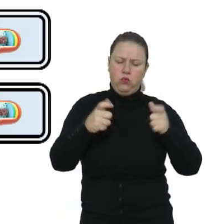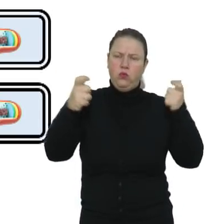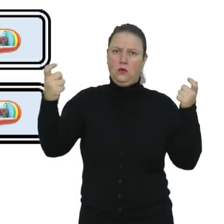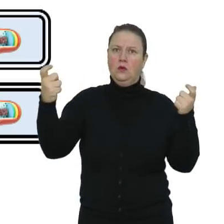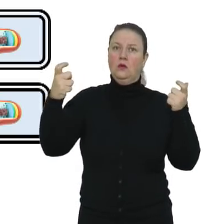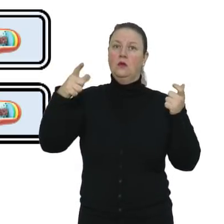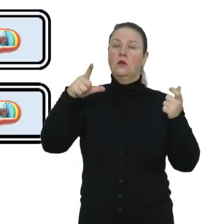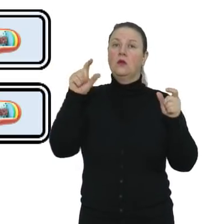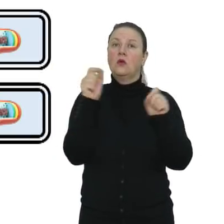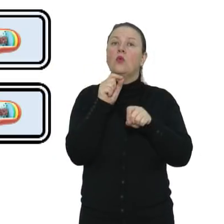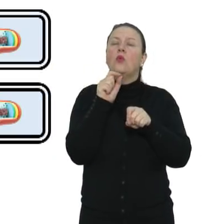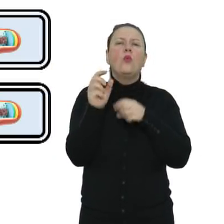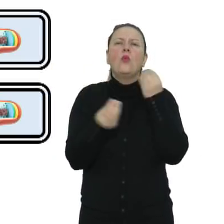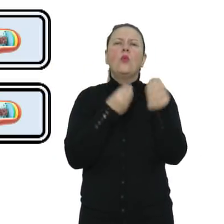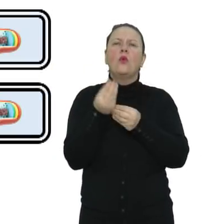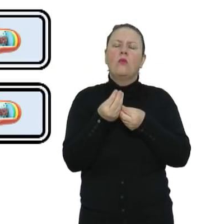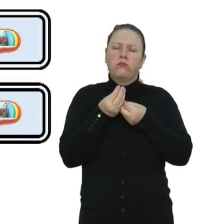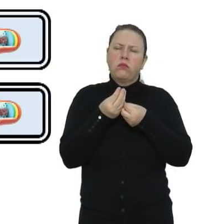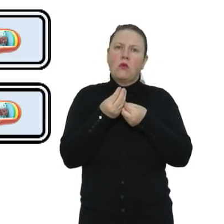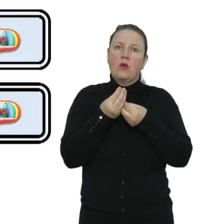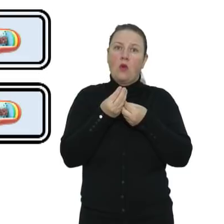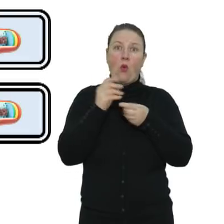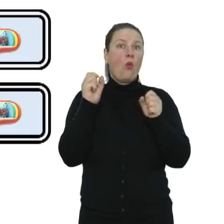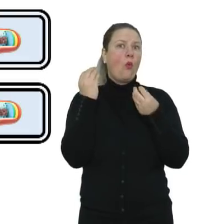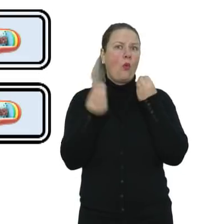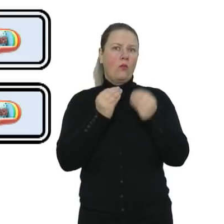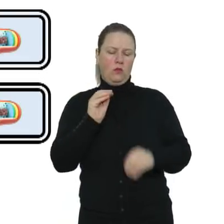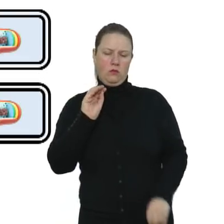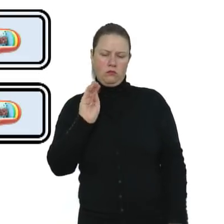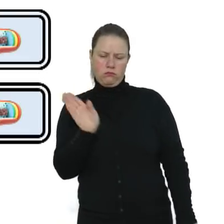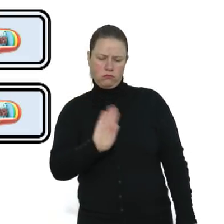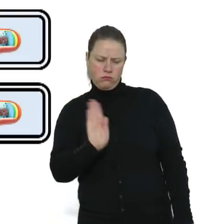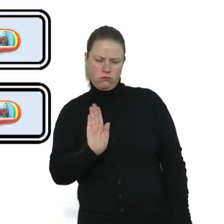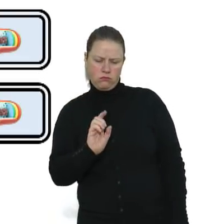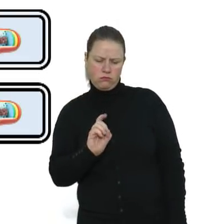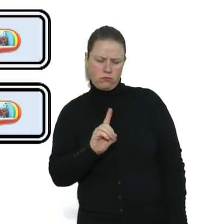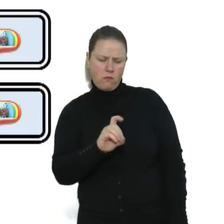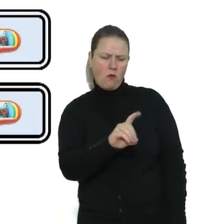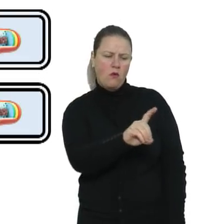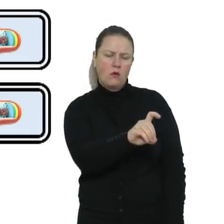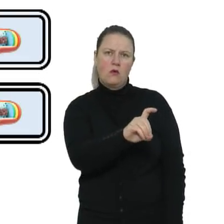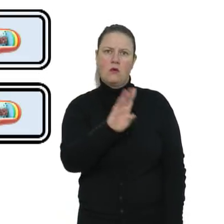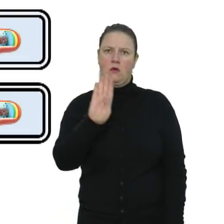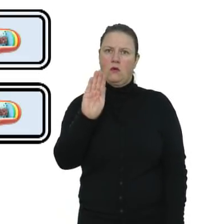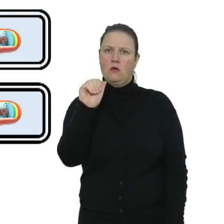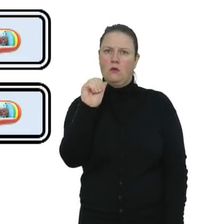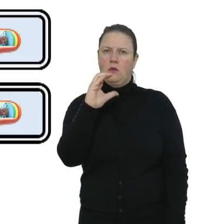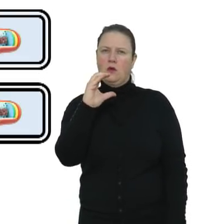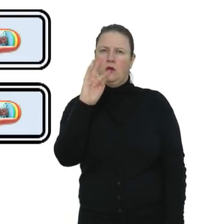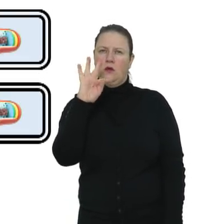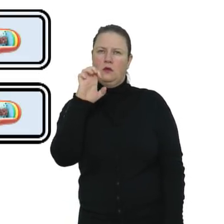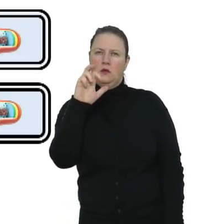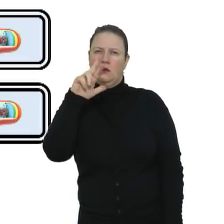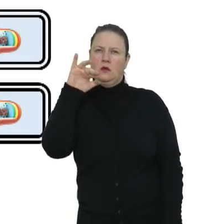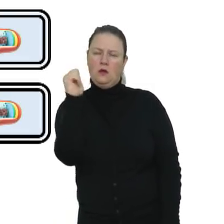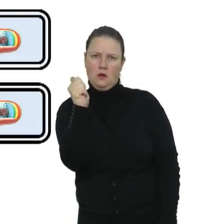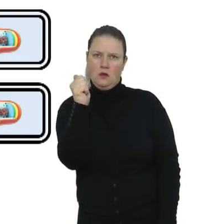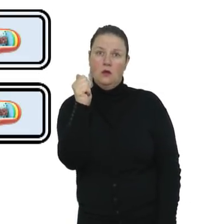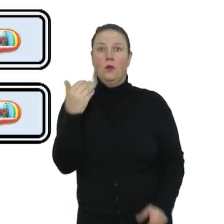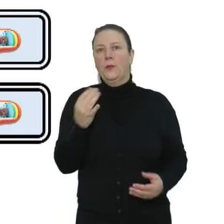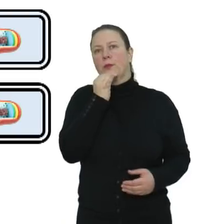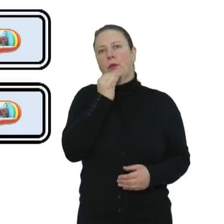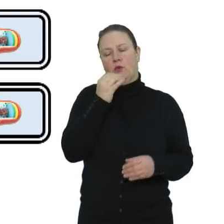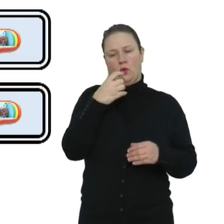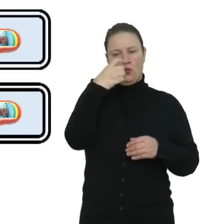realizada por seres como as bactérias. Por exemplo, uma bactéria se divide formando duas idênticas. Então, aqui na tela,